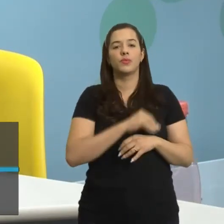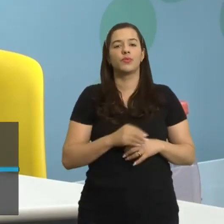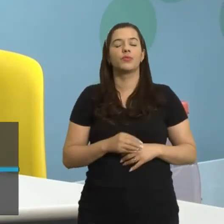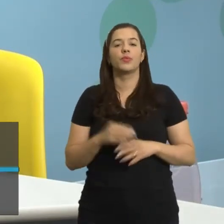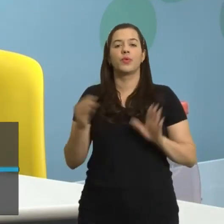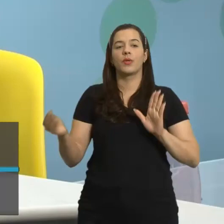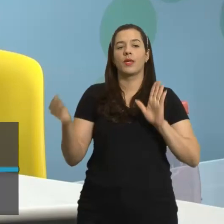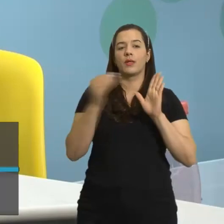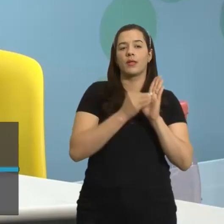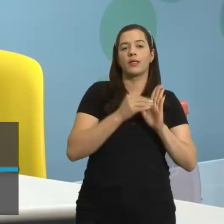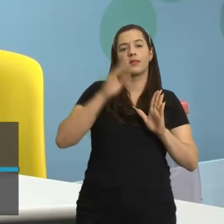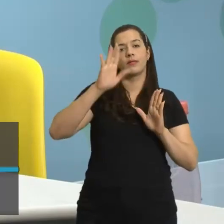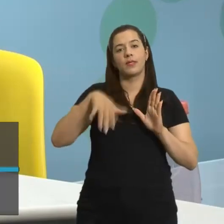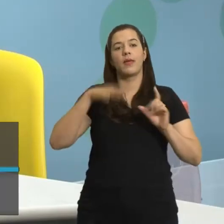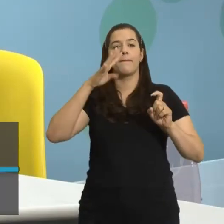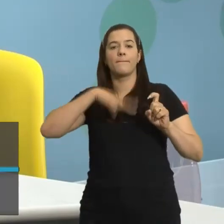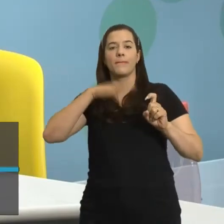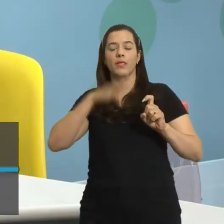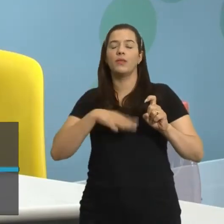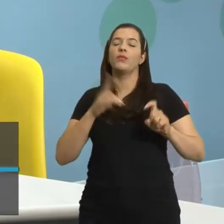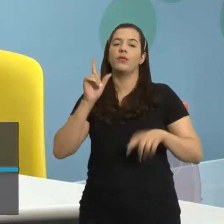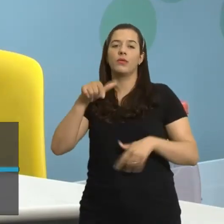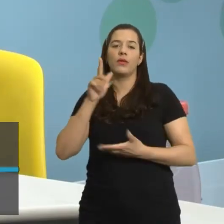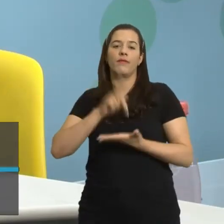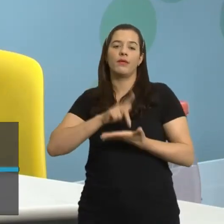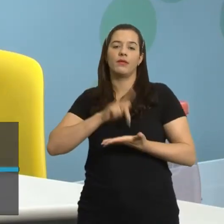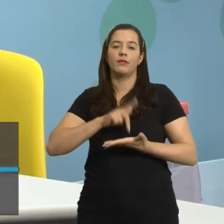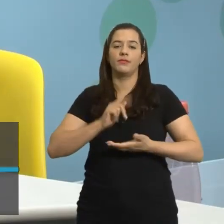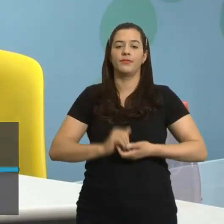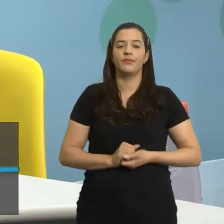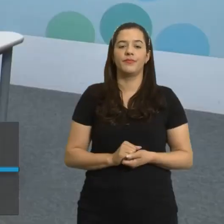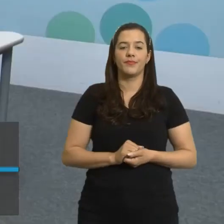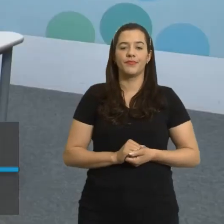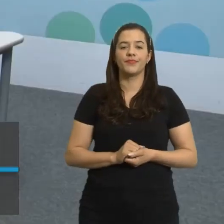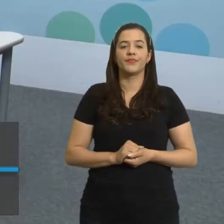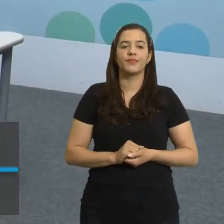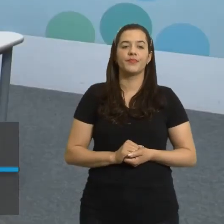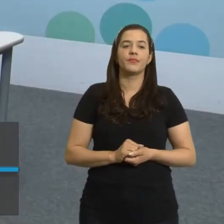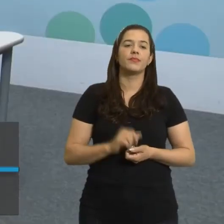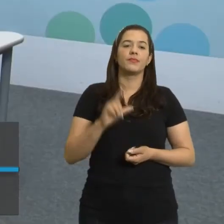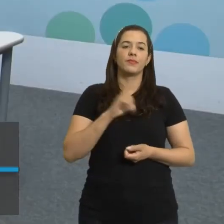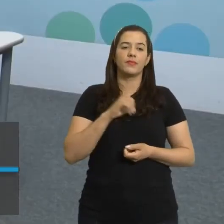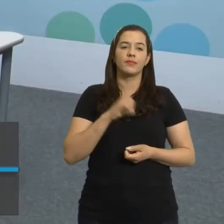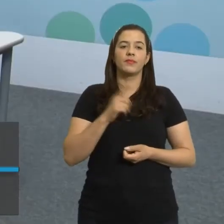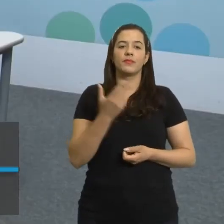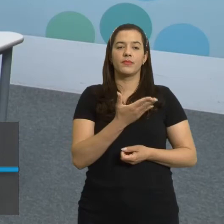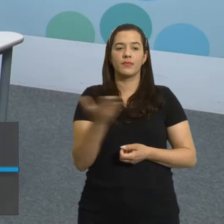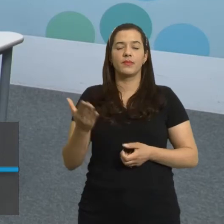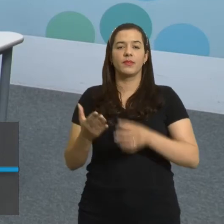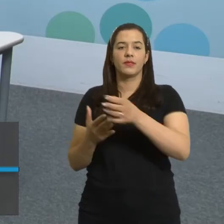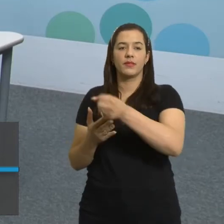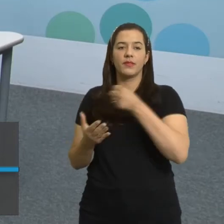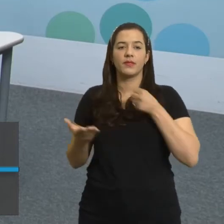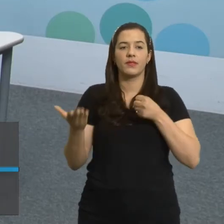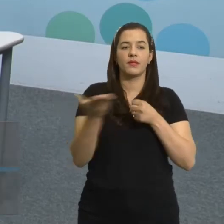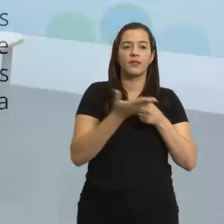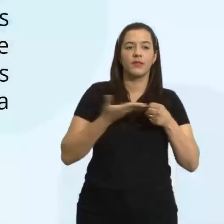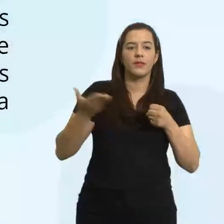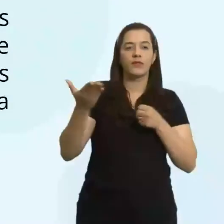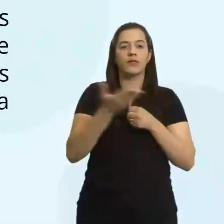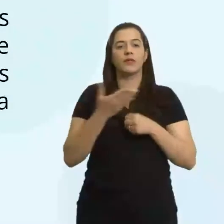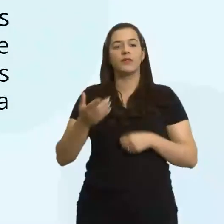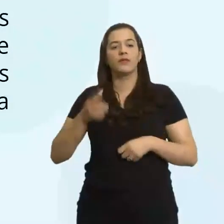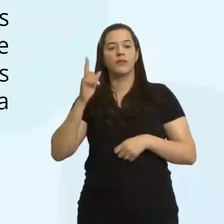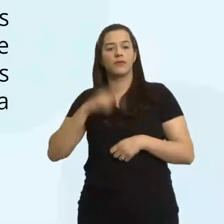é mito e o que é verdade. Inclusive essa questão da radiação do micro-ondas, né, Grazi? Se é radiação mesmo, se não é.